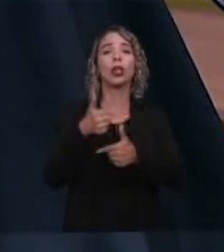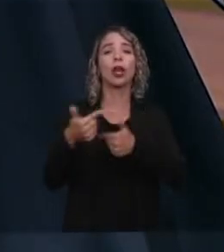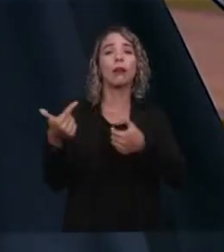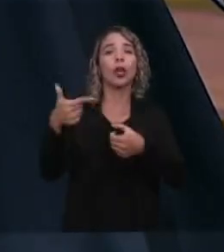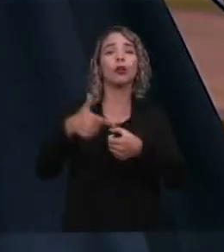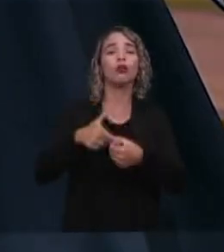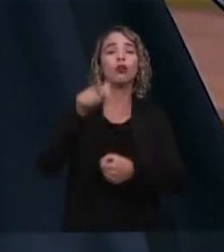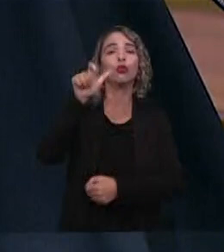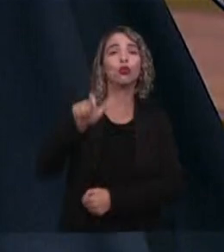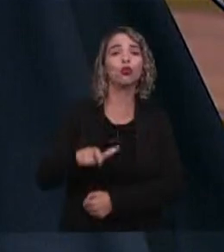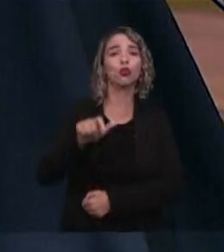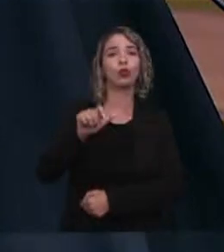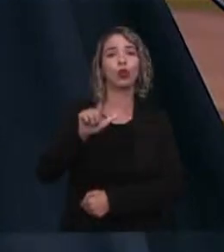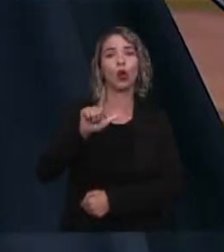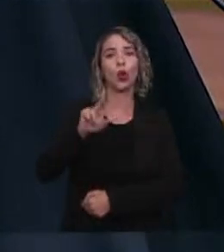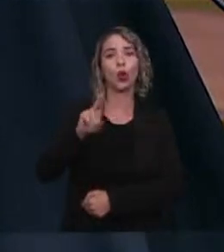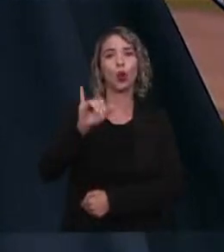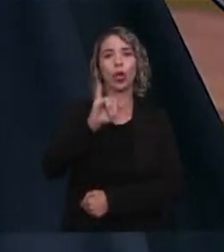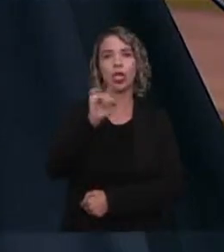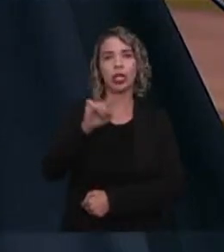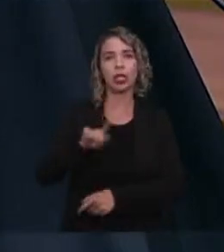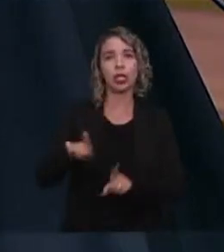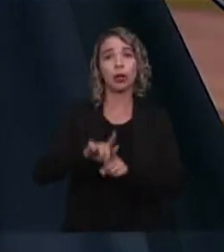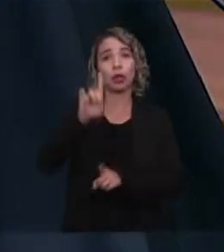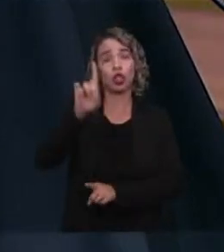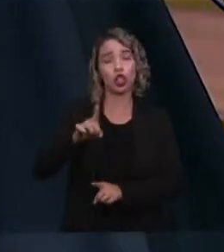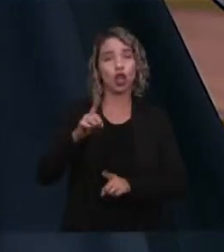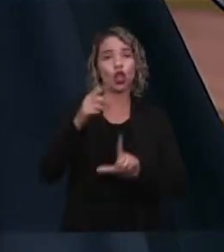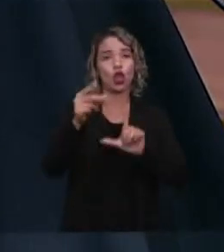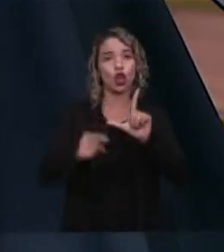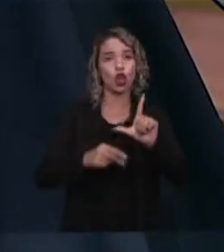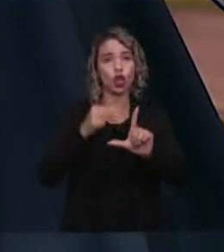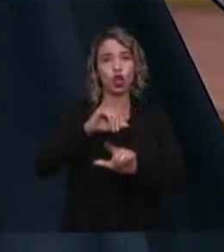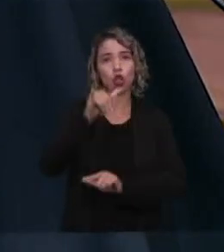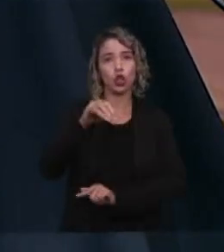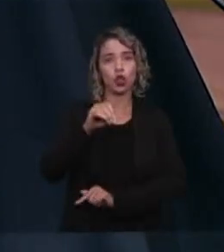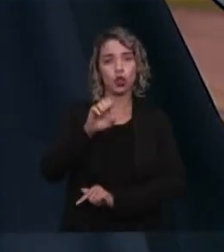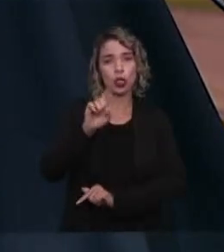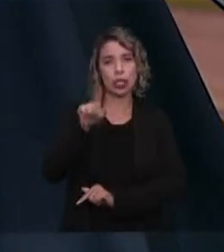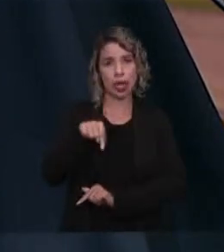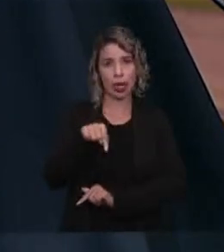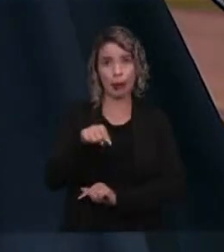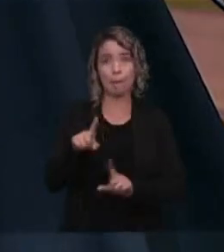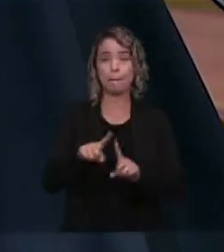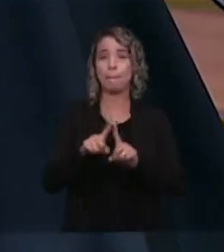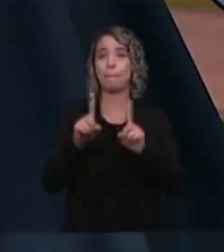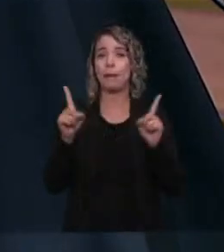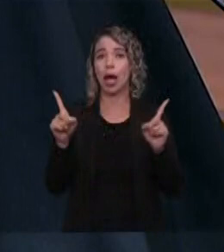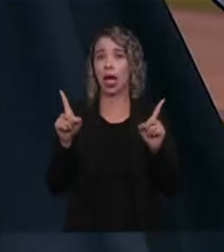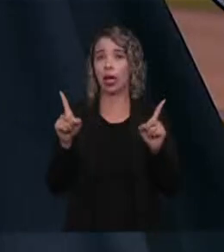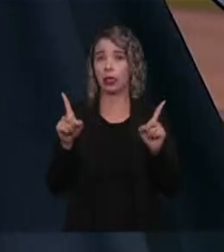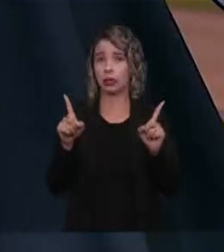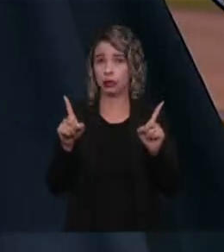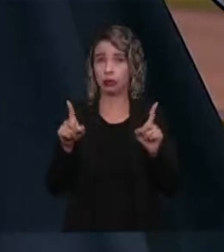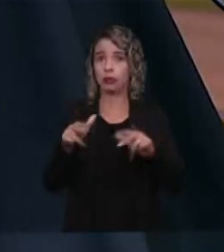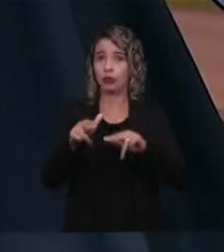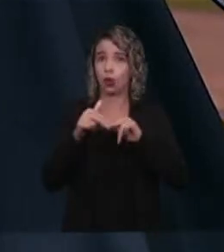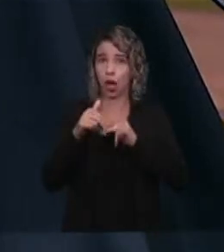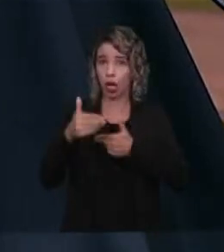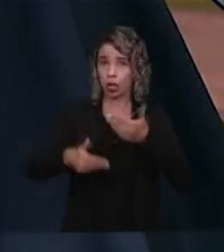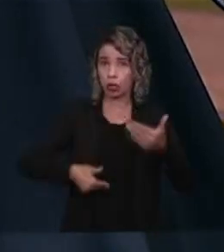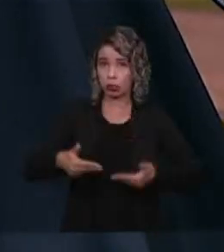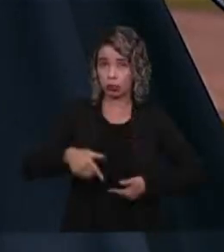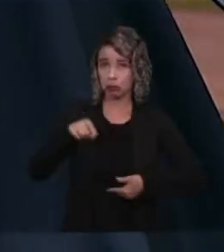Luiz Cláudio Caseira Sanches, além do diretor de operações logísticas, José Zonis. Mas, adiante, o referido